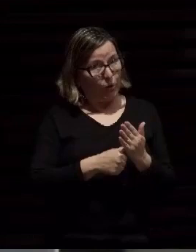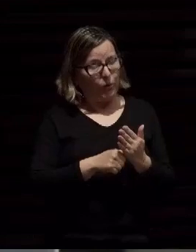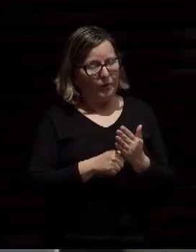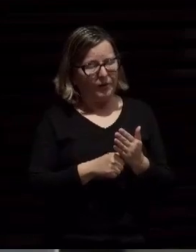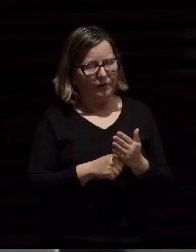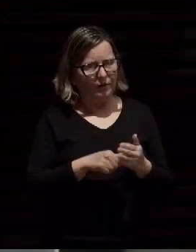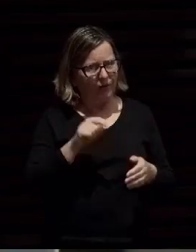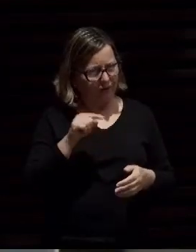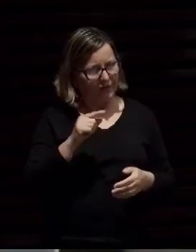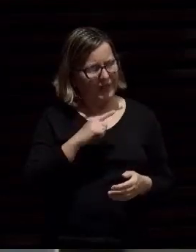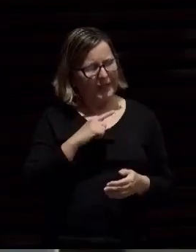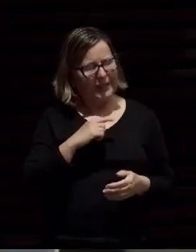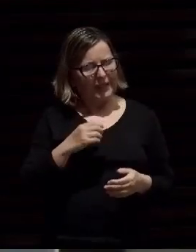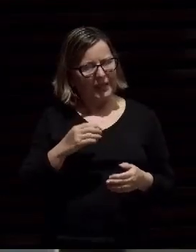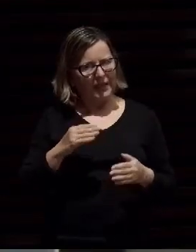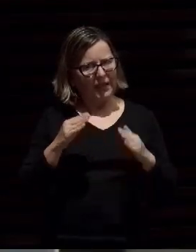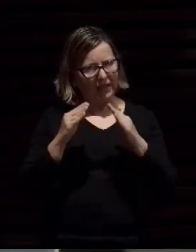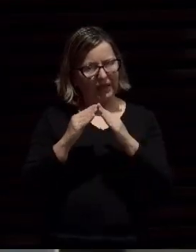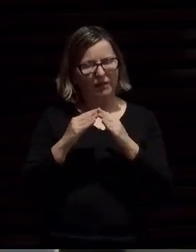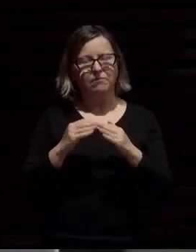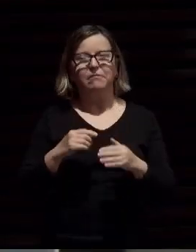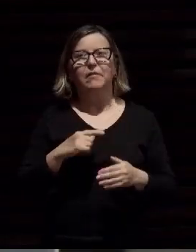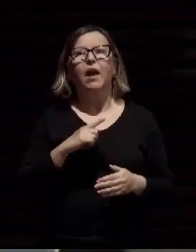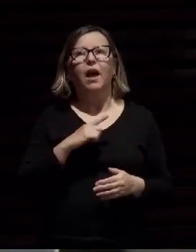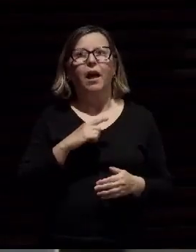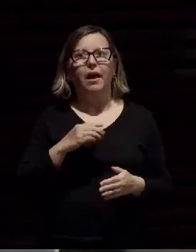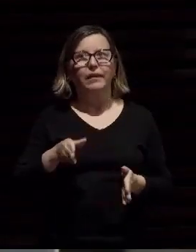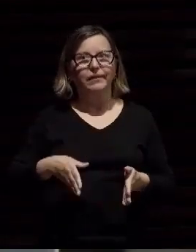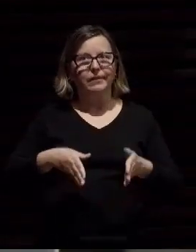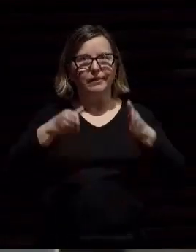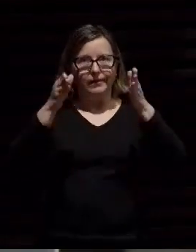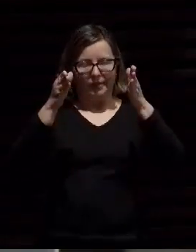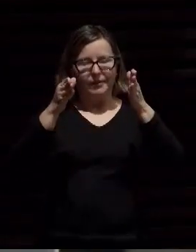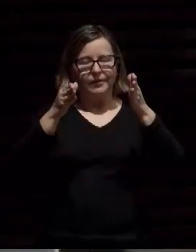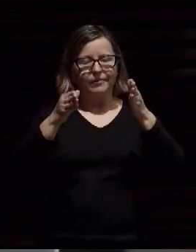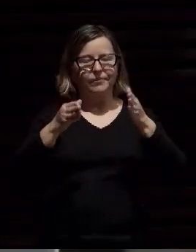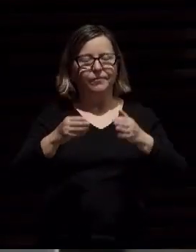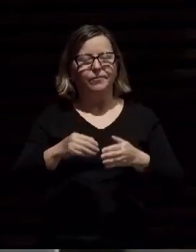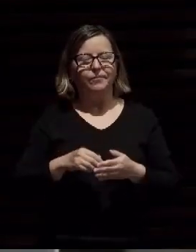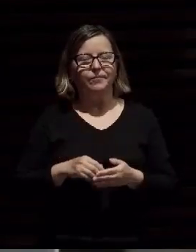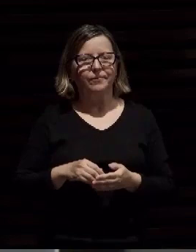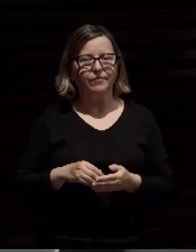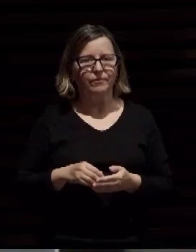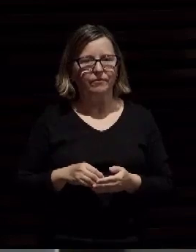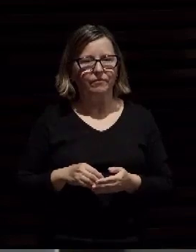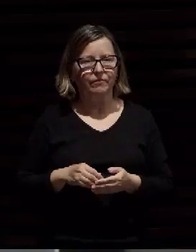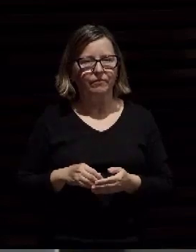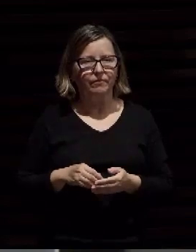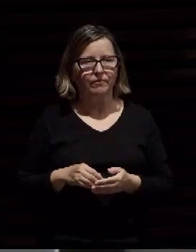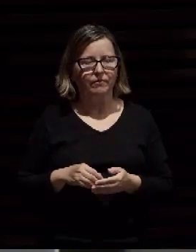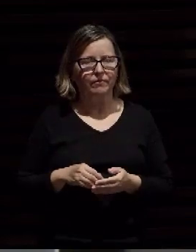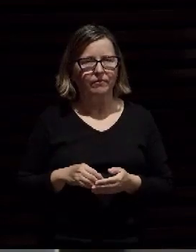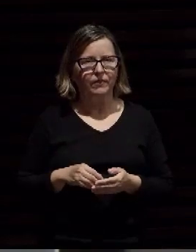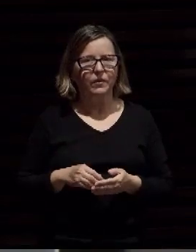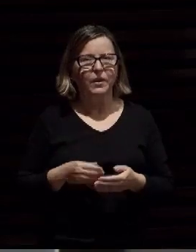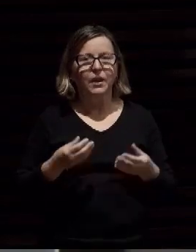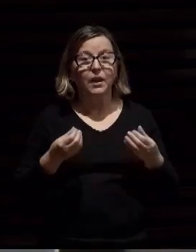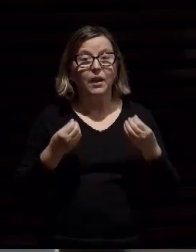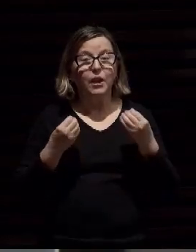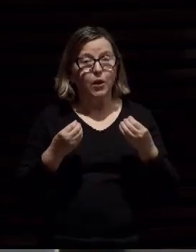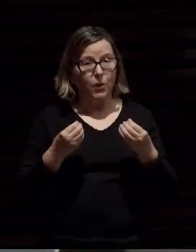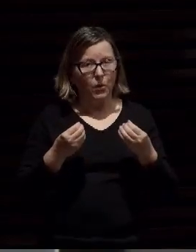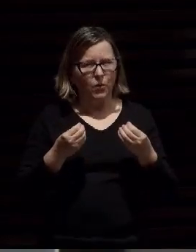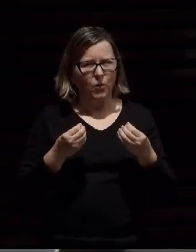tem casa? Tem um apartamento no Rio Comprido. Muito bem. E qual é a evidência de que aquele apartamento é